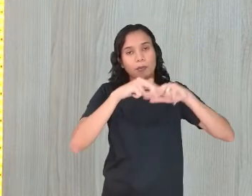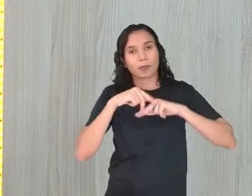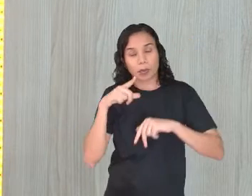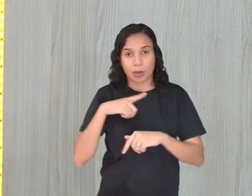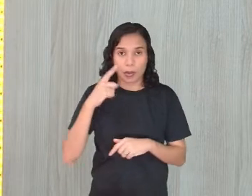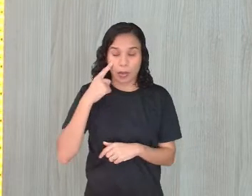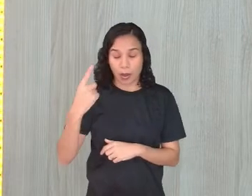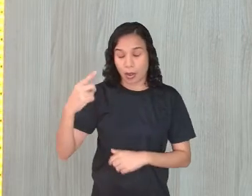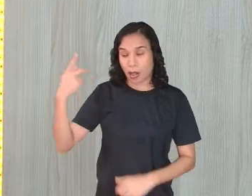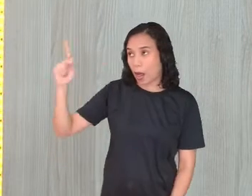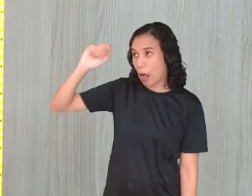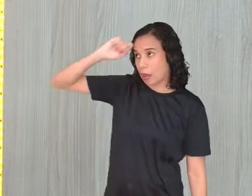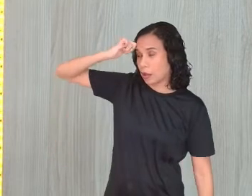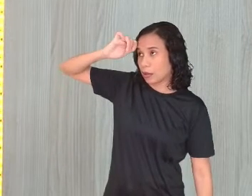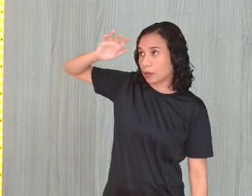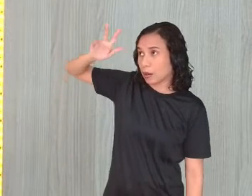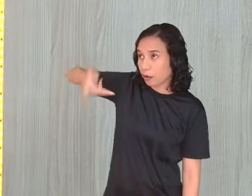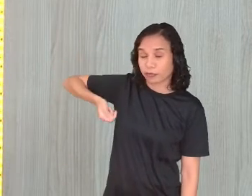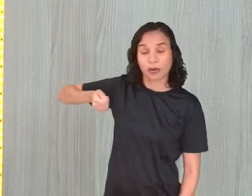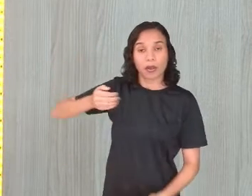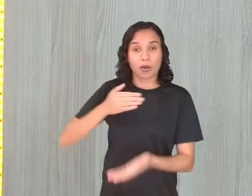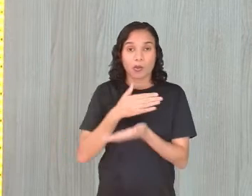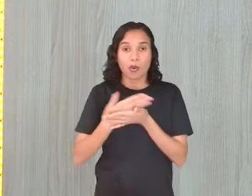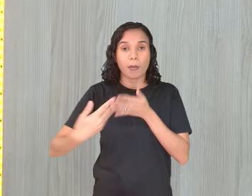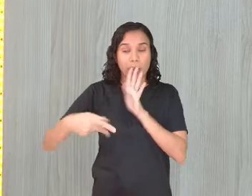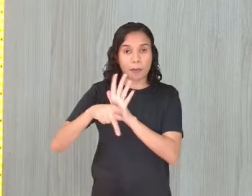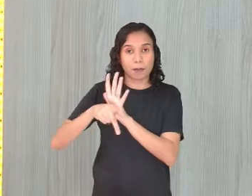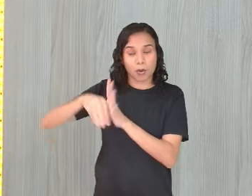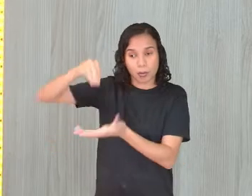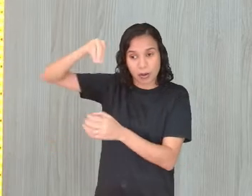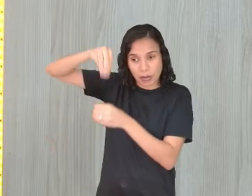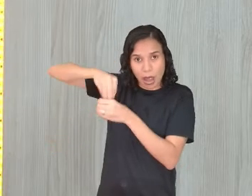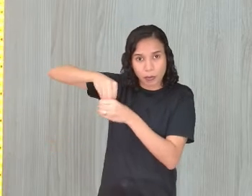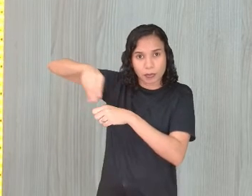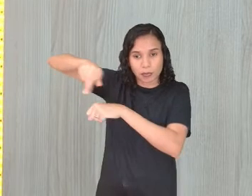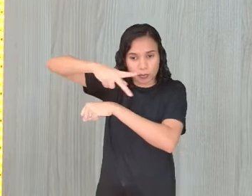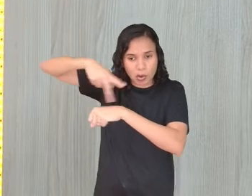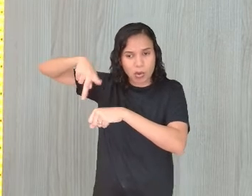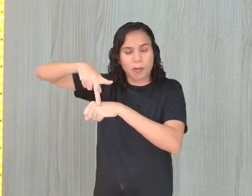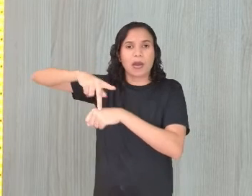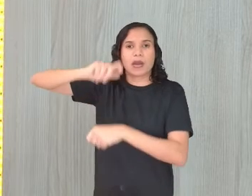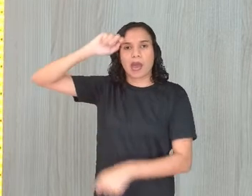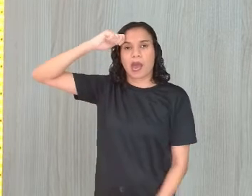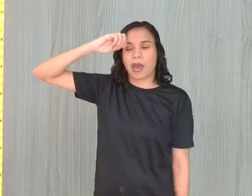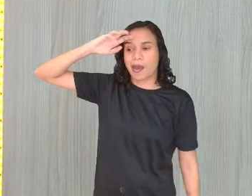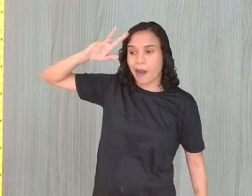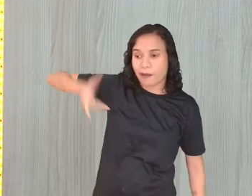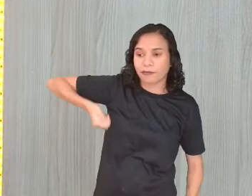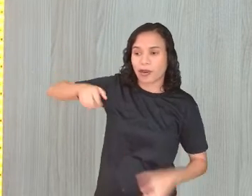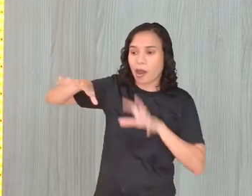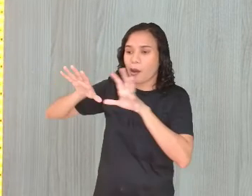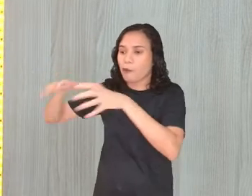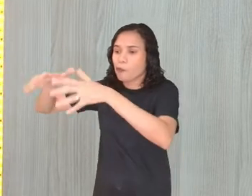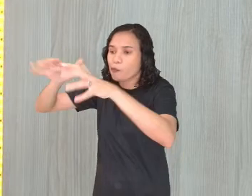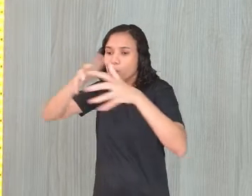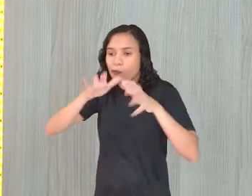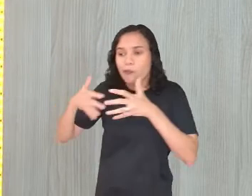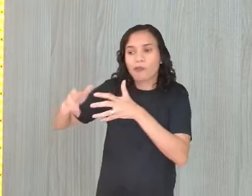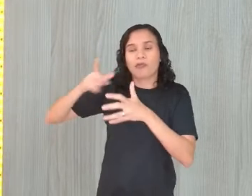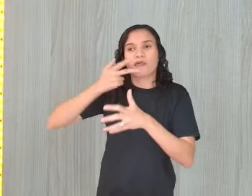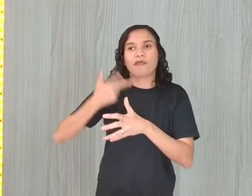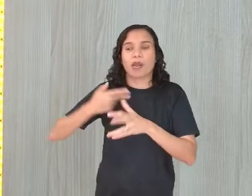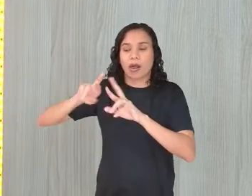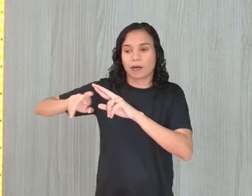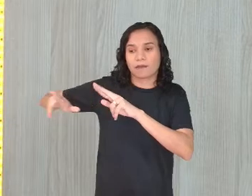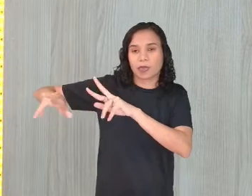escravidão africana, ela começa na própria África, né, entre as tribos africanas, né, com as diferenças